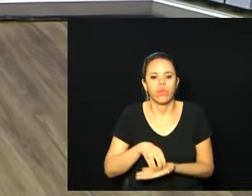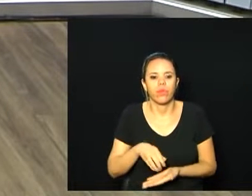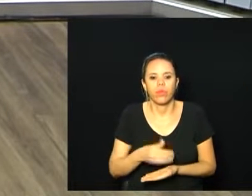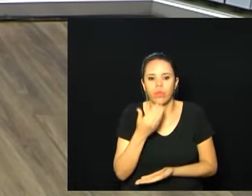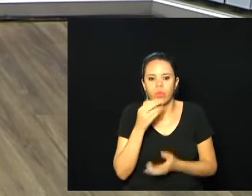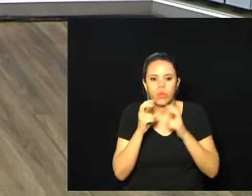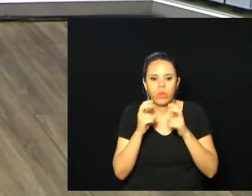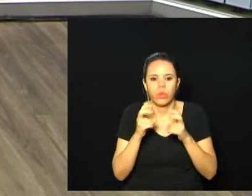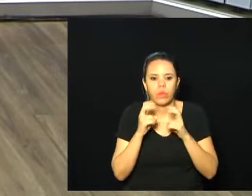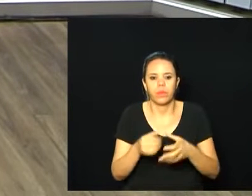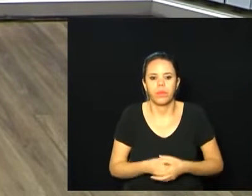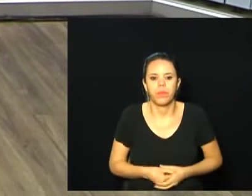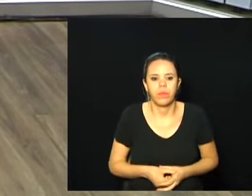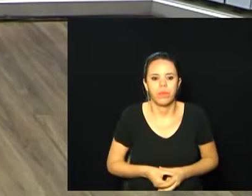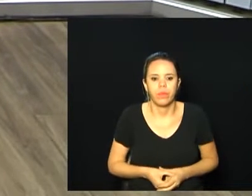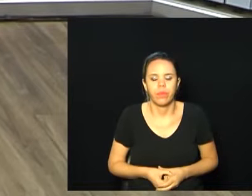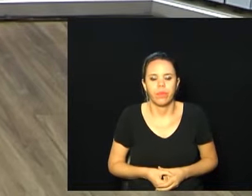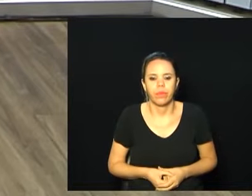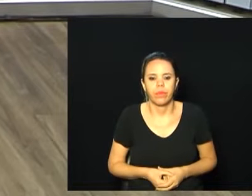pedindo socorro?